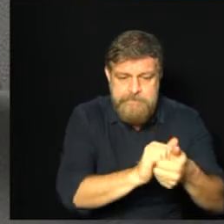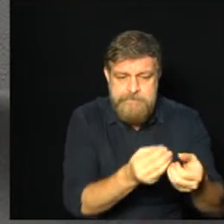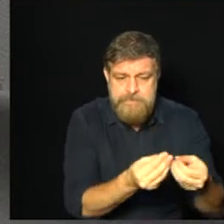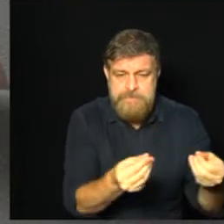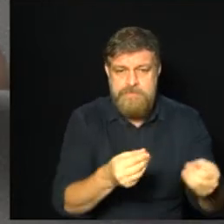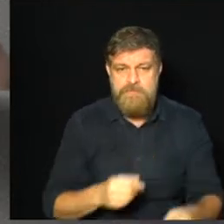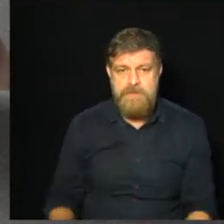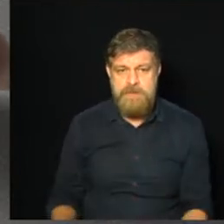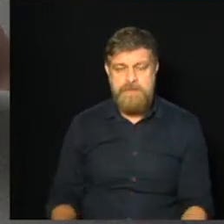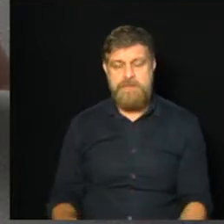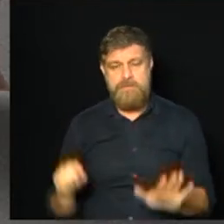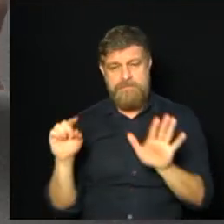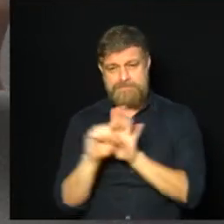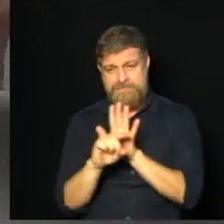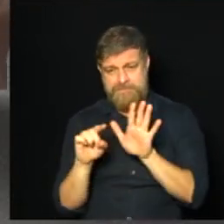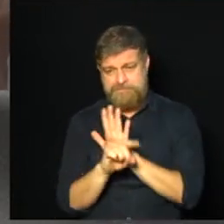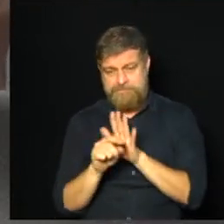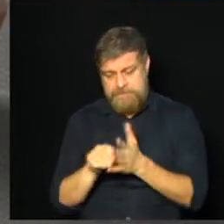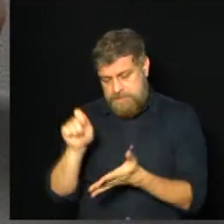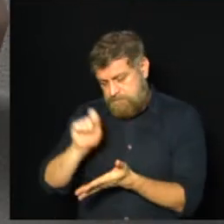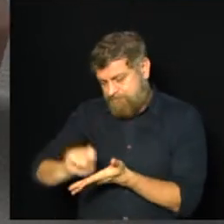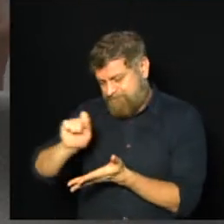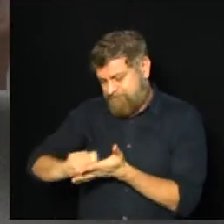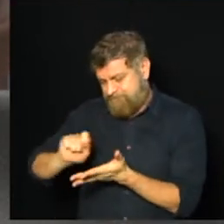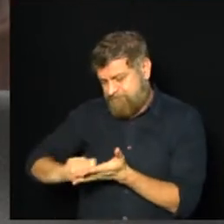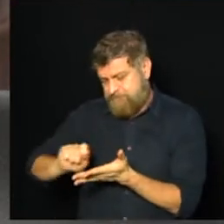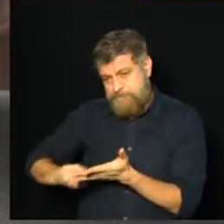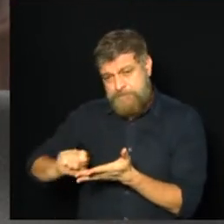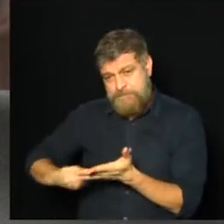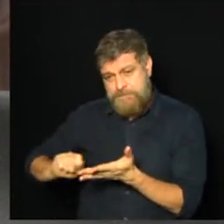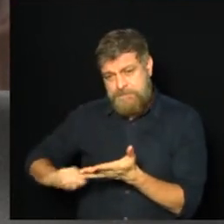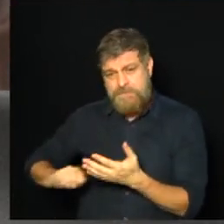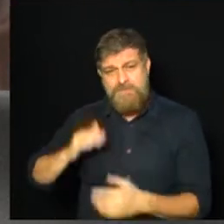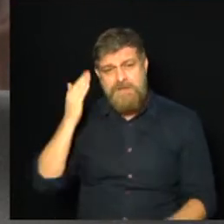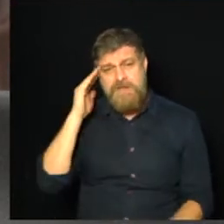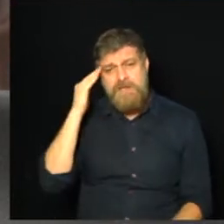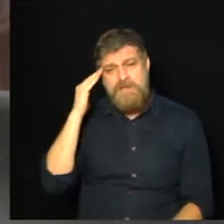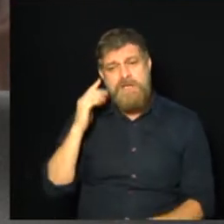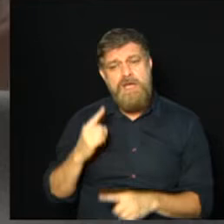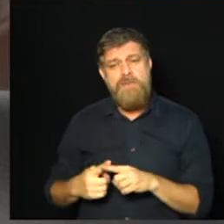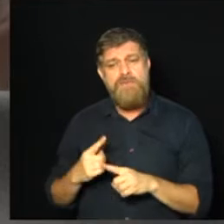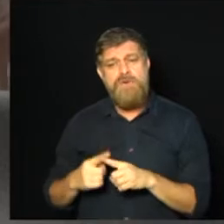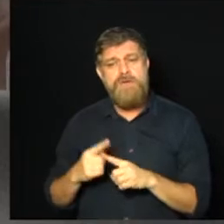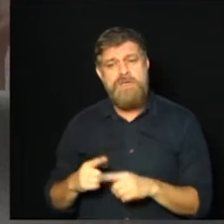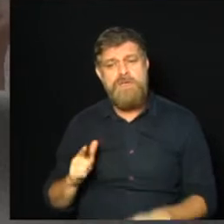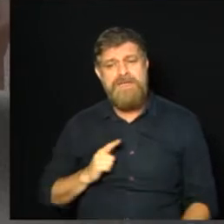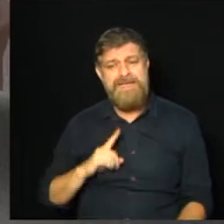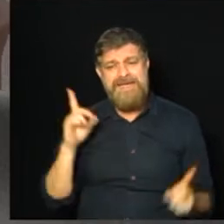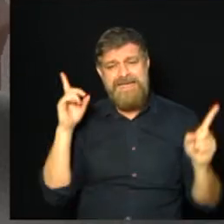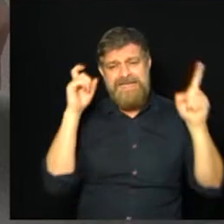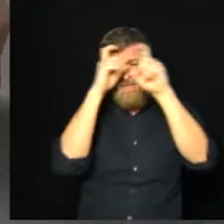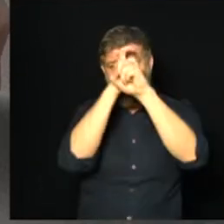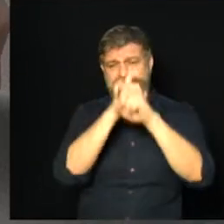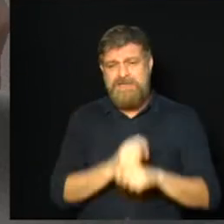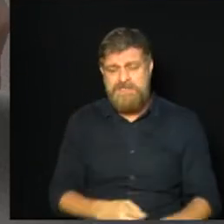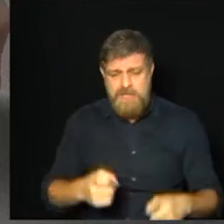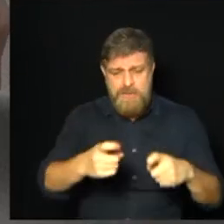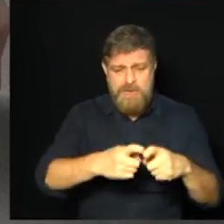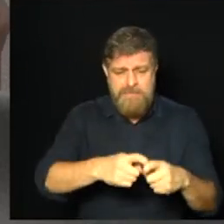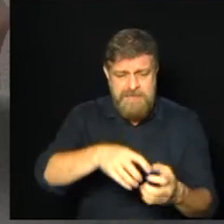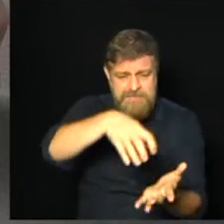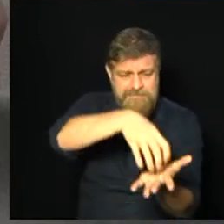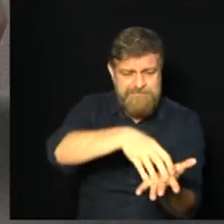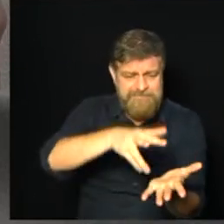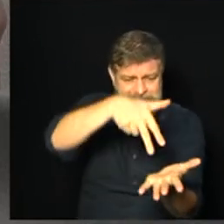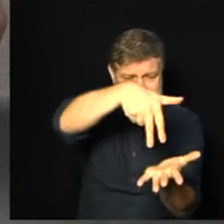alguns questionamentos que foram já feitos, né, entender por que a dificuldade de fixação do médico